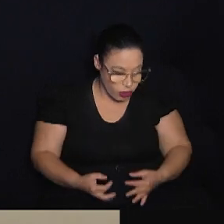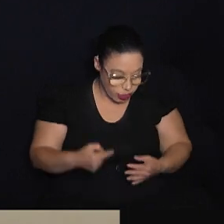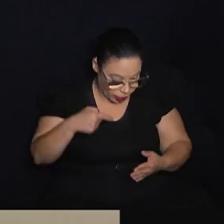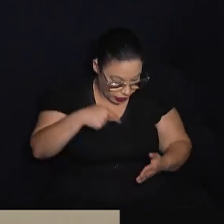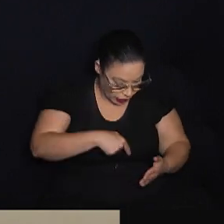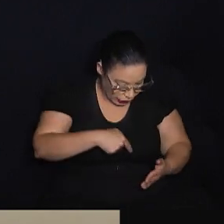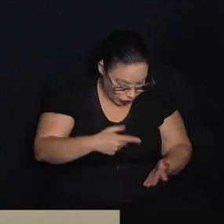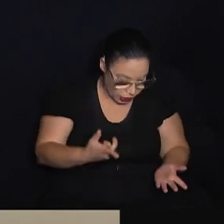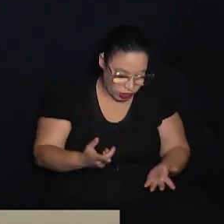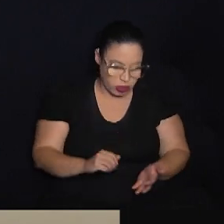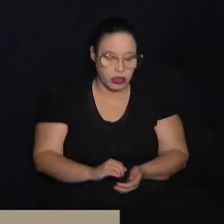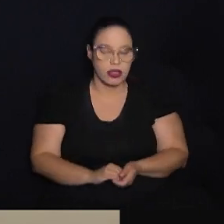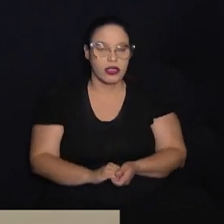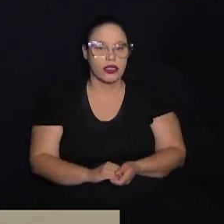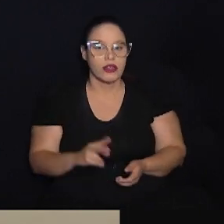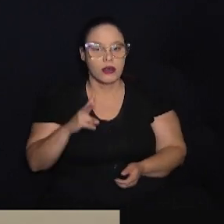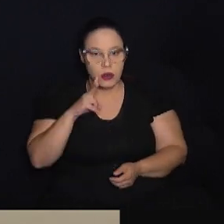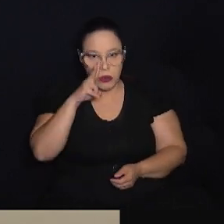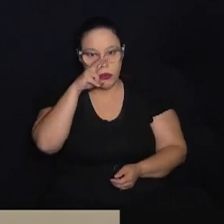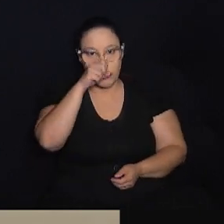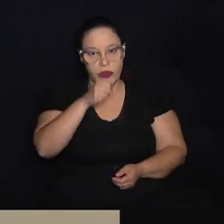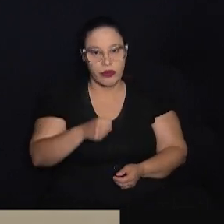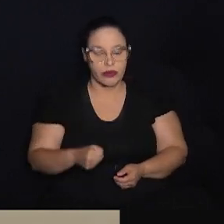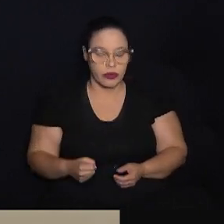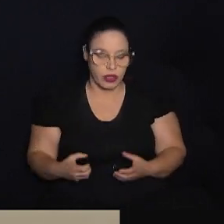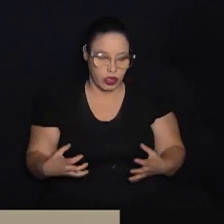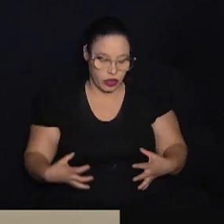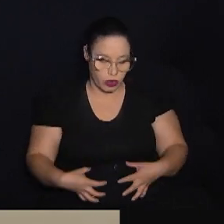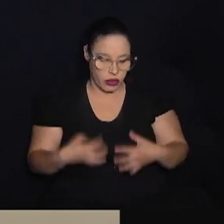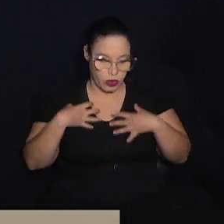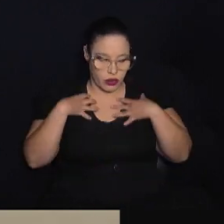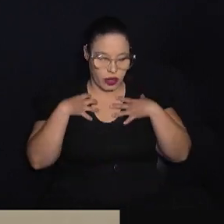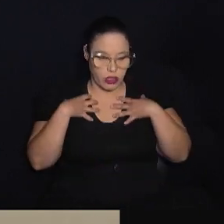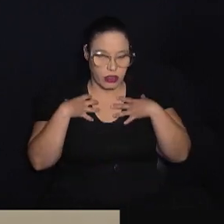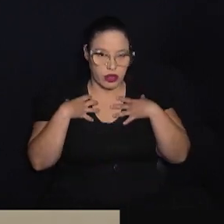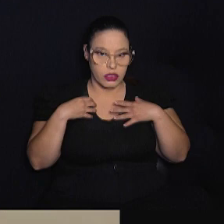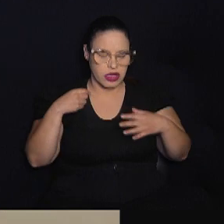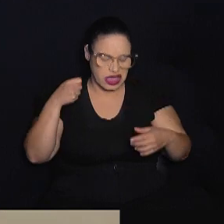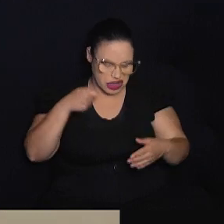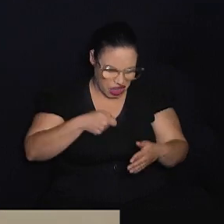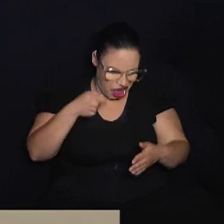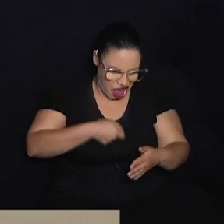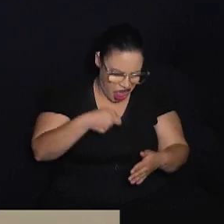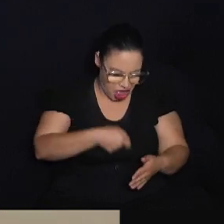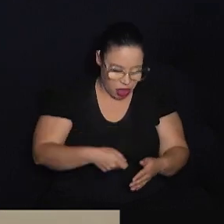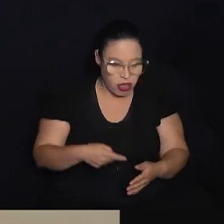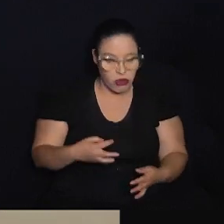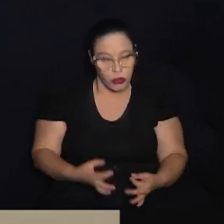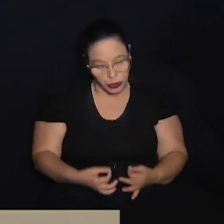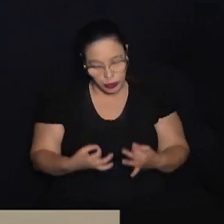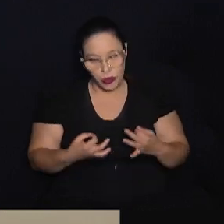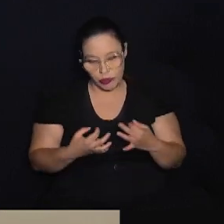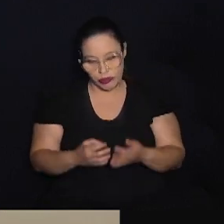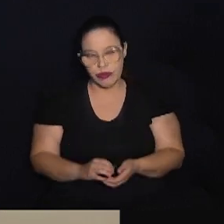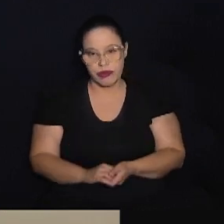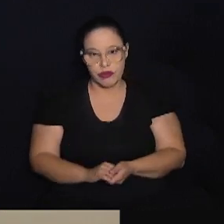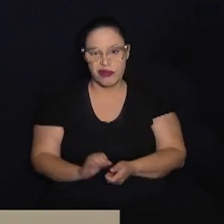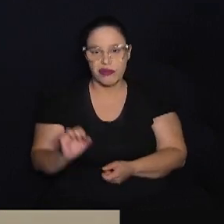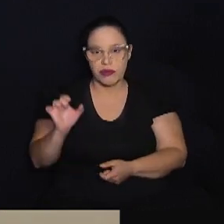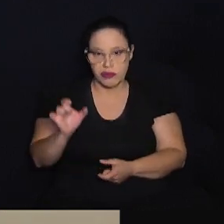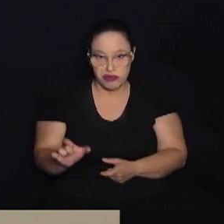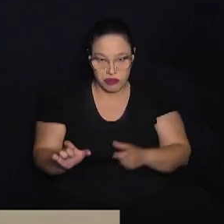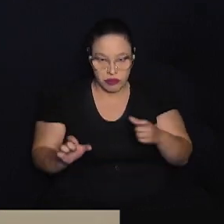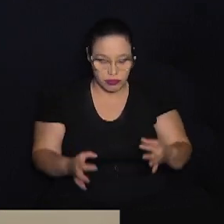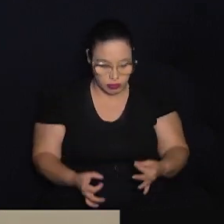ali. Então, a gente acaba fortalecendo o nosso sistema imune para ele atacar aquele tumor. Então, tem alguns tumores que já